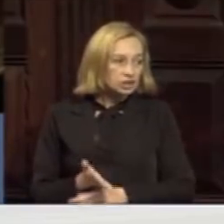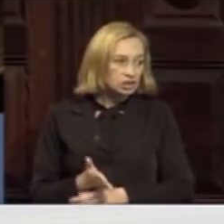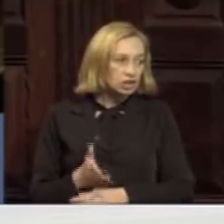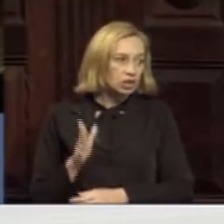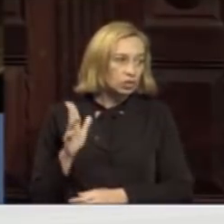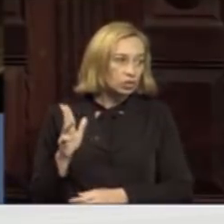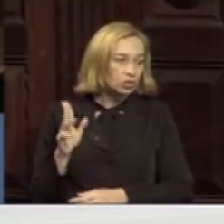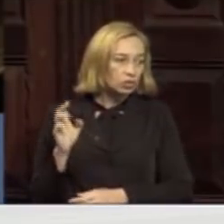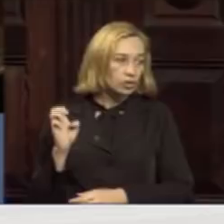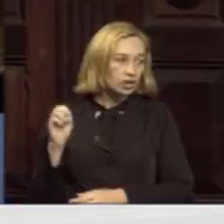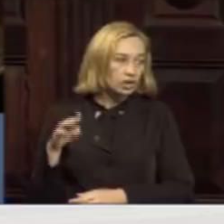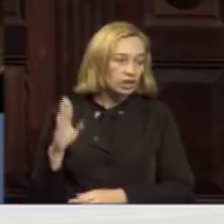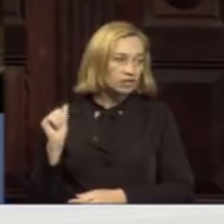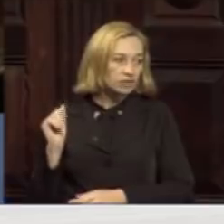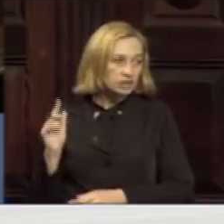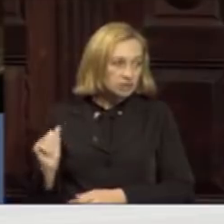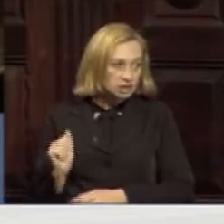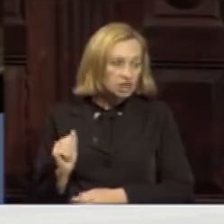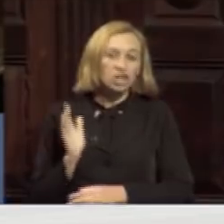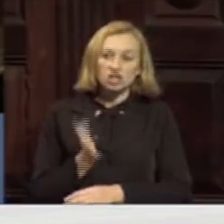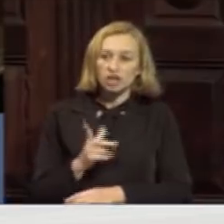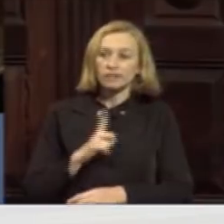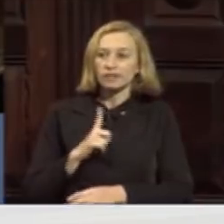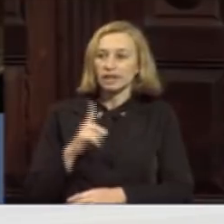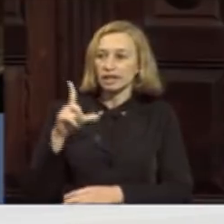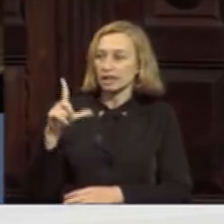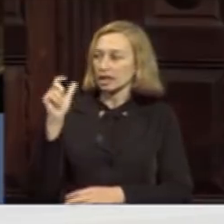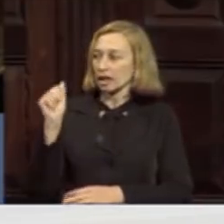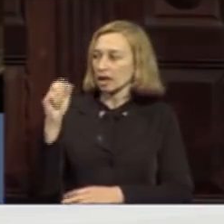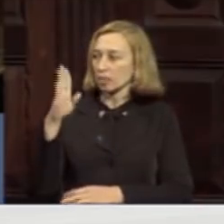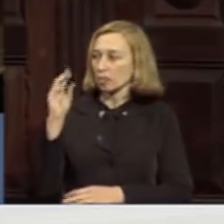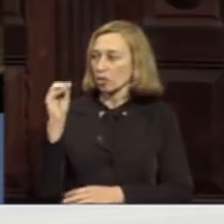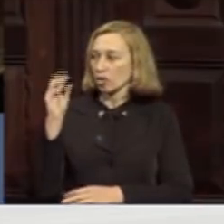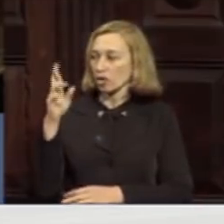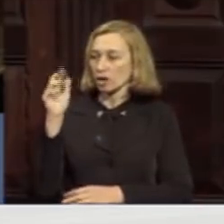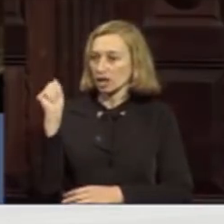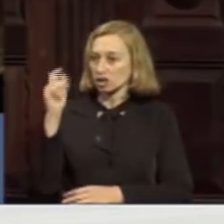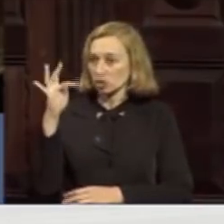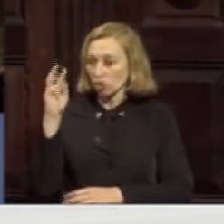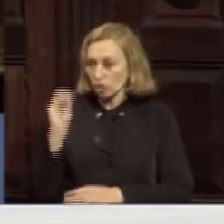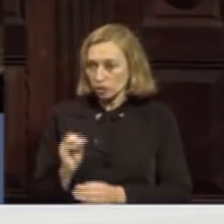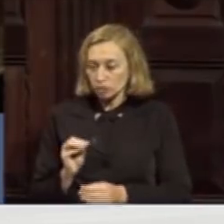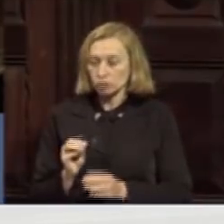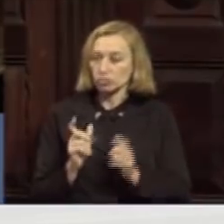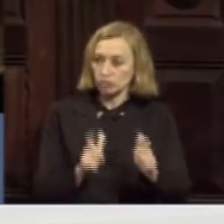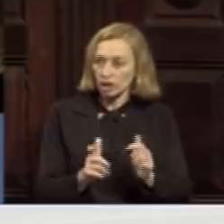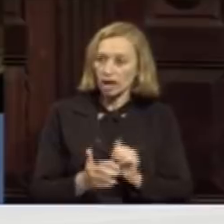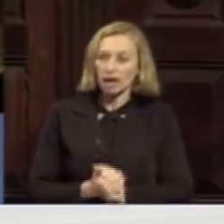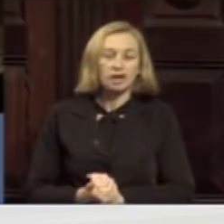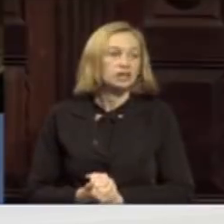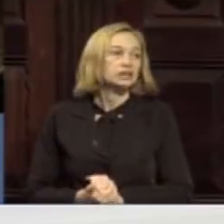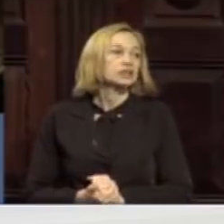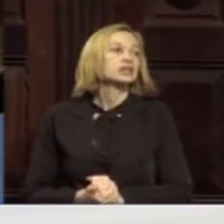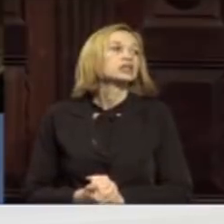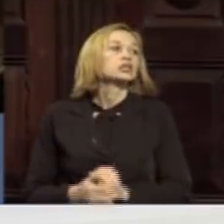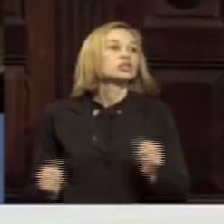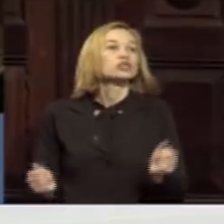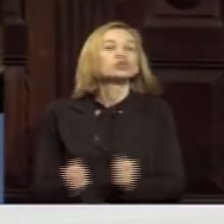já tem laboratórios instalados nessa área, frutos de acordo de cooperação técnica que ela mantinha com a